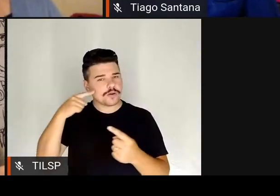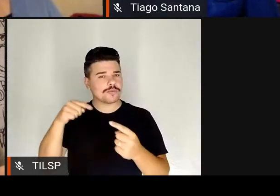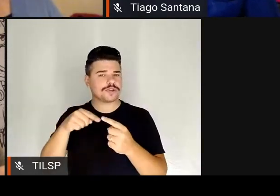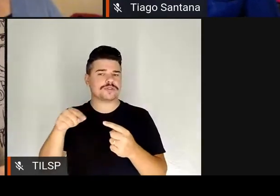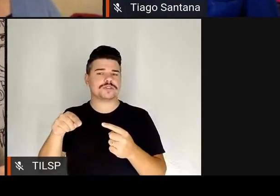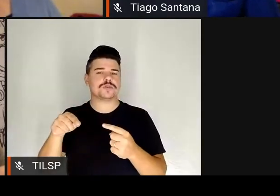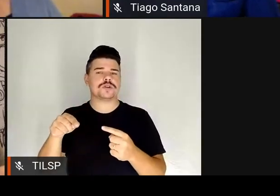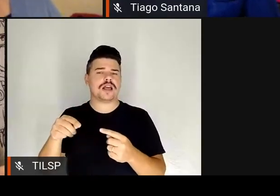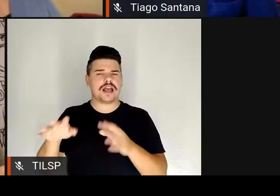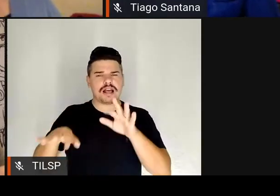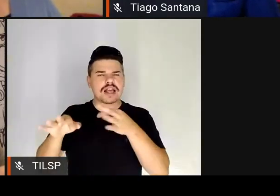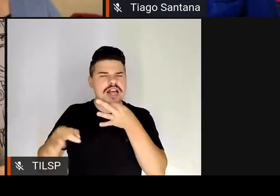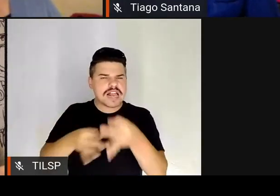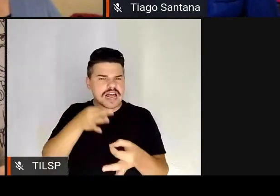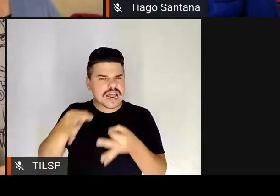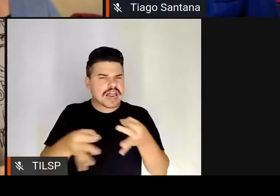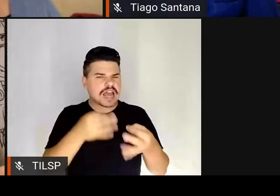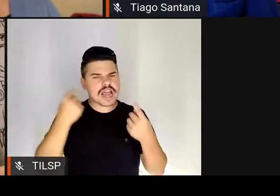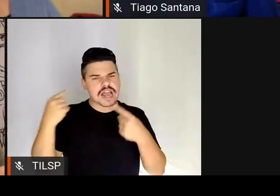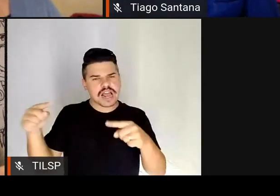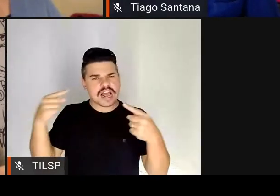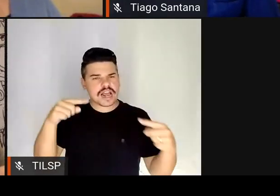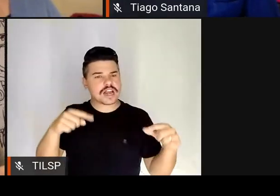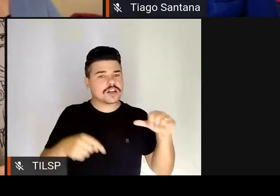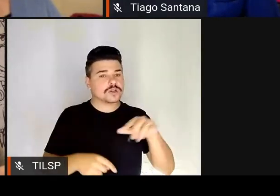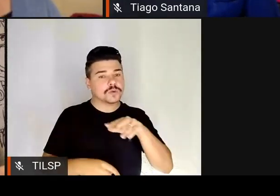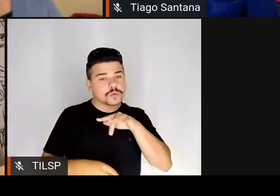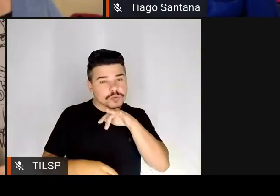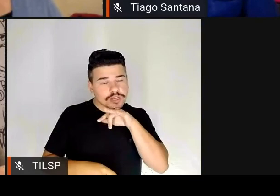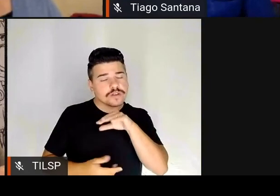critica é justamente essa, essa falta